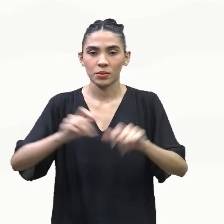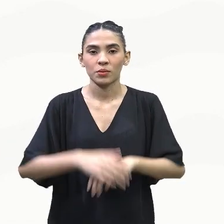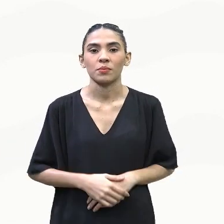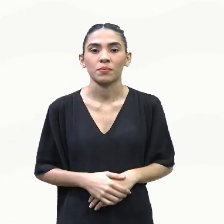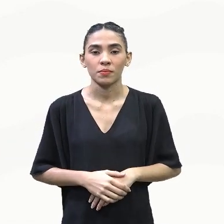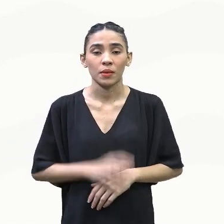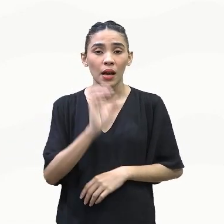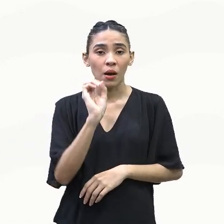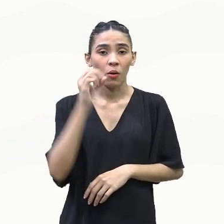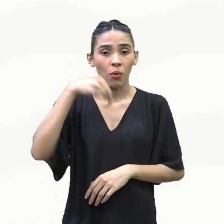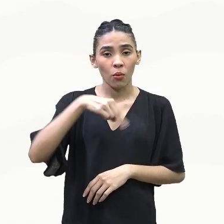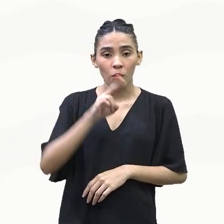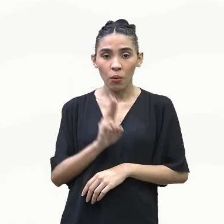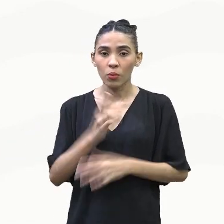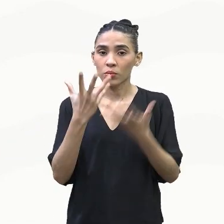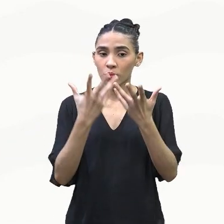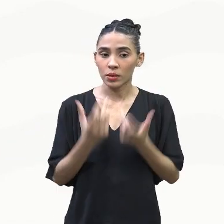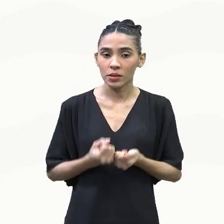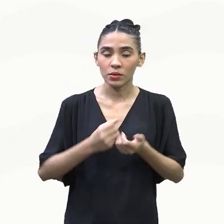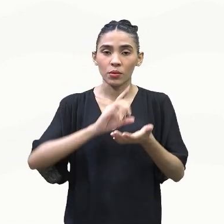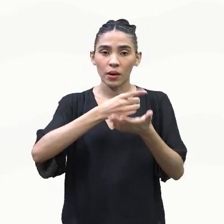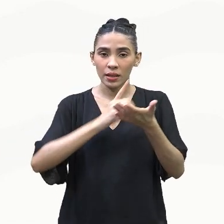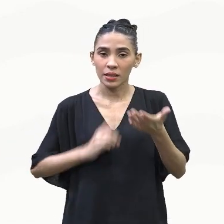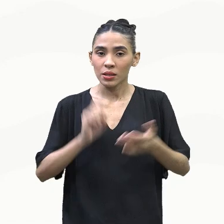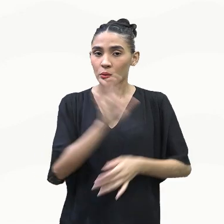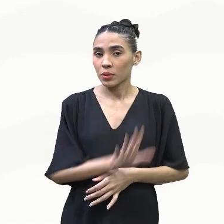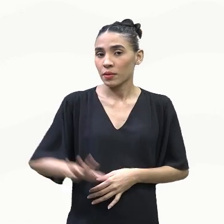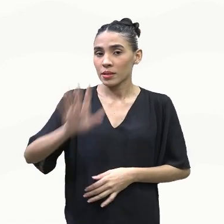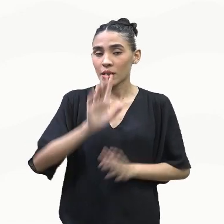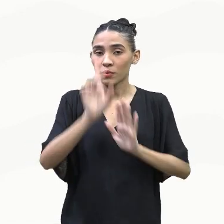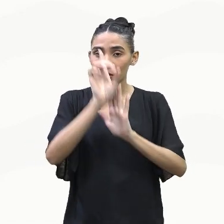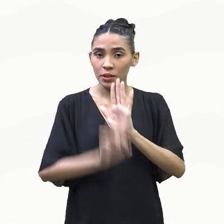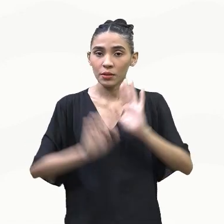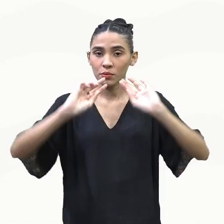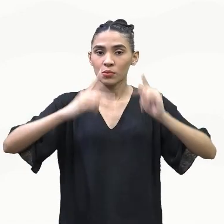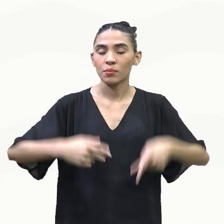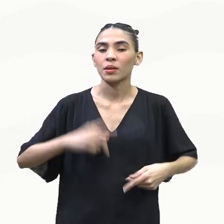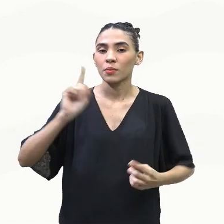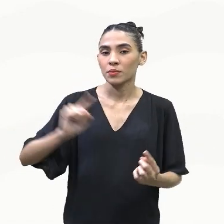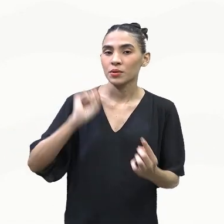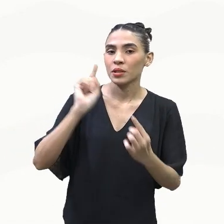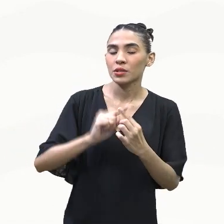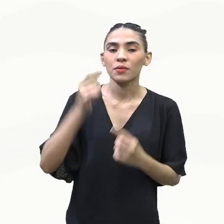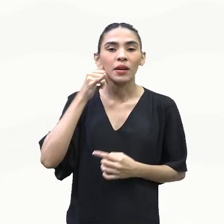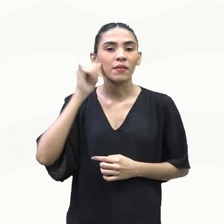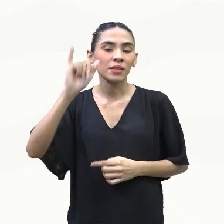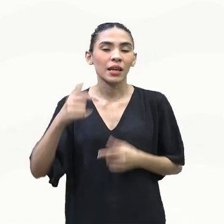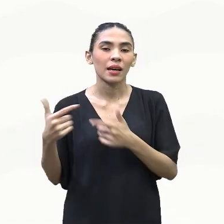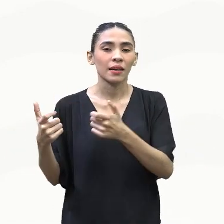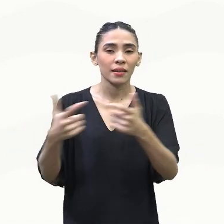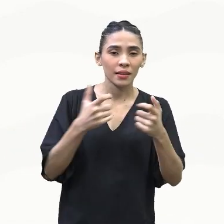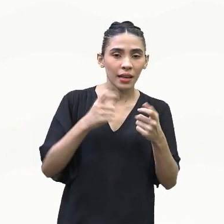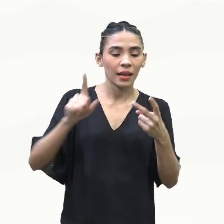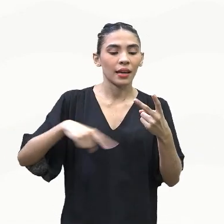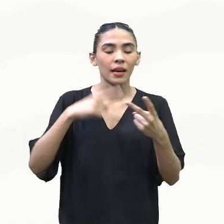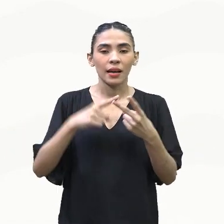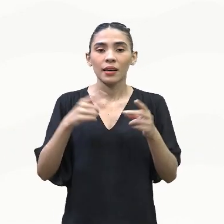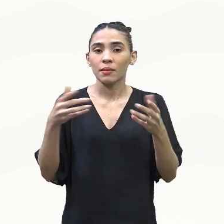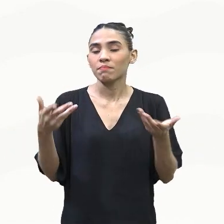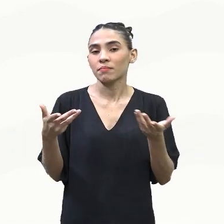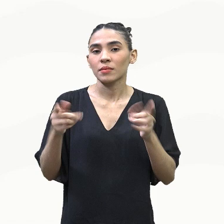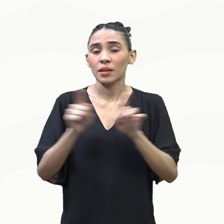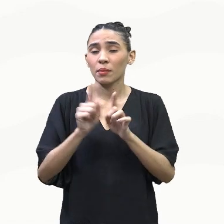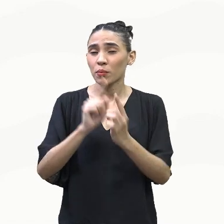ONU adotou a Declaração Universal dos Direitos Humanos com o objetivo de evitar guerras e de promover a